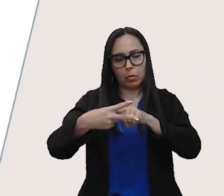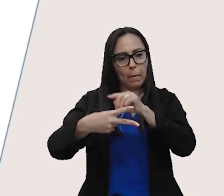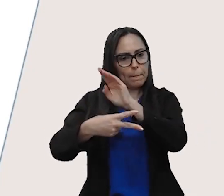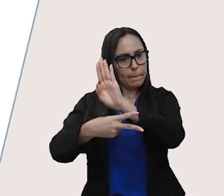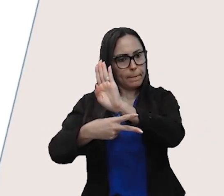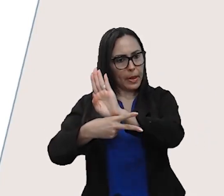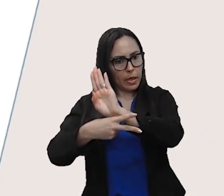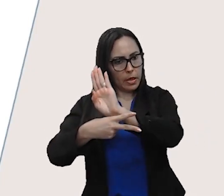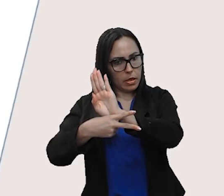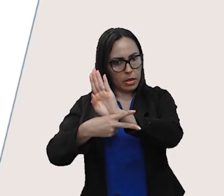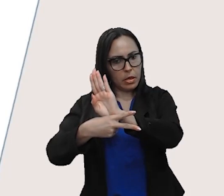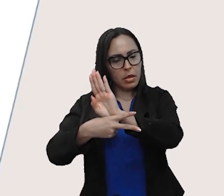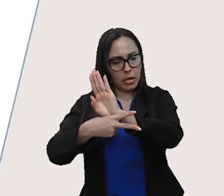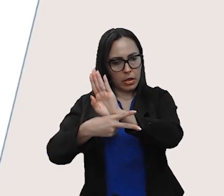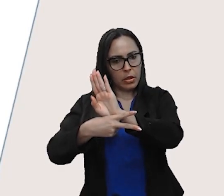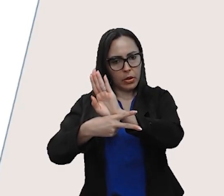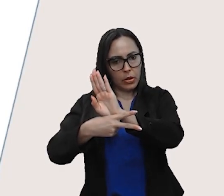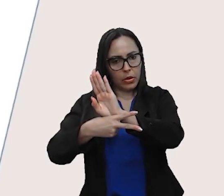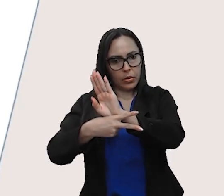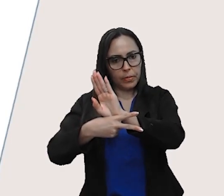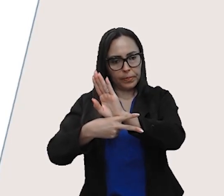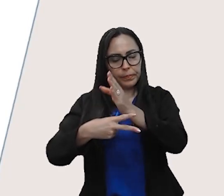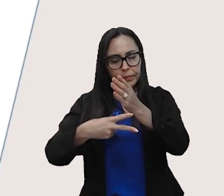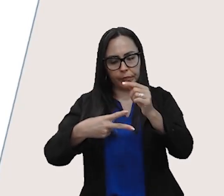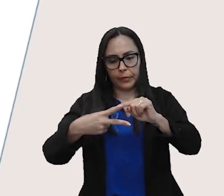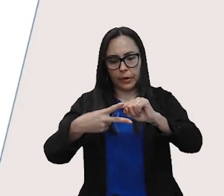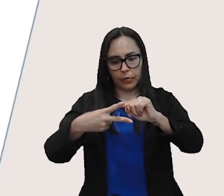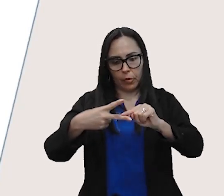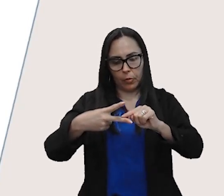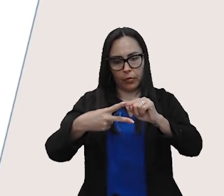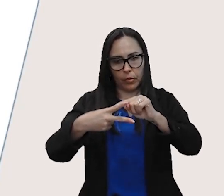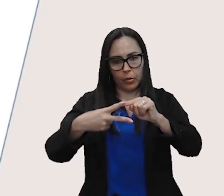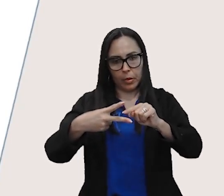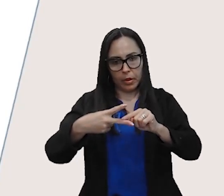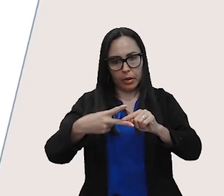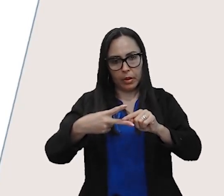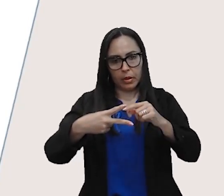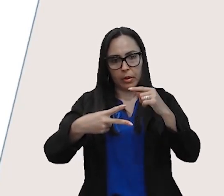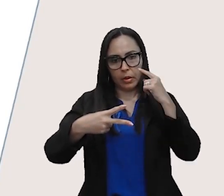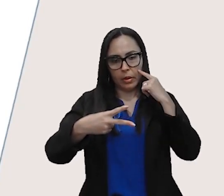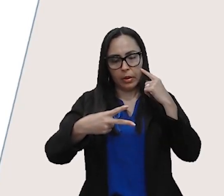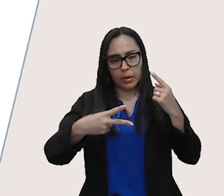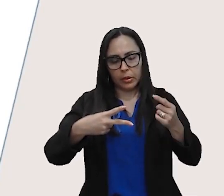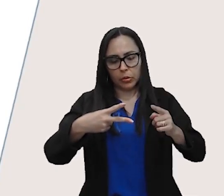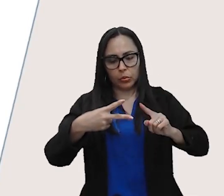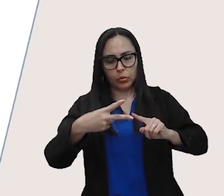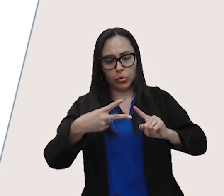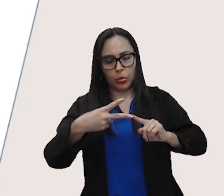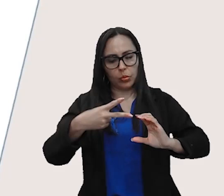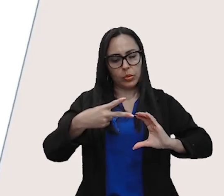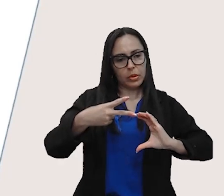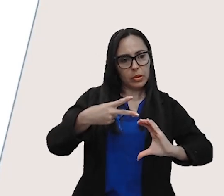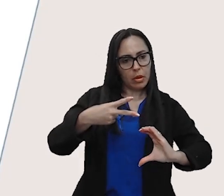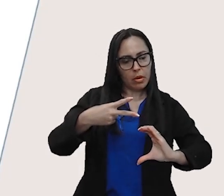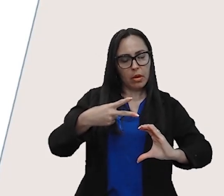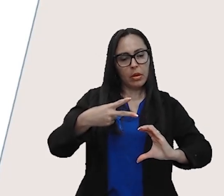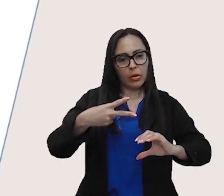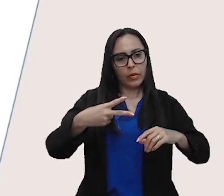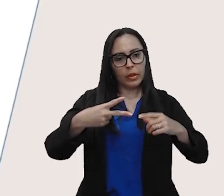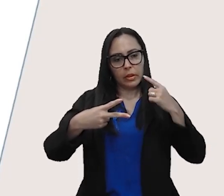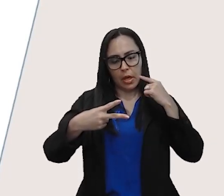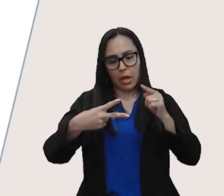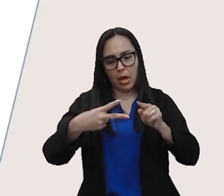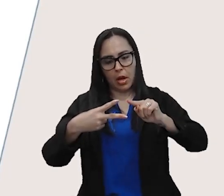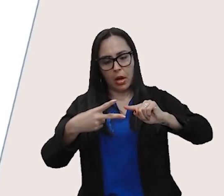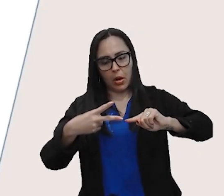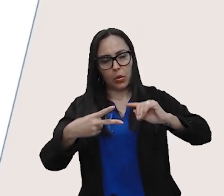eu tenho um ângulo no vértice B, o ponto B, eu vou formar um ângulo B. Aqui nesse ponto C eu tenho um ângulo que eu vou chamar de